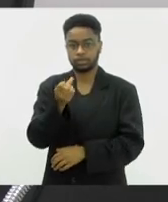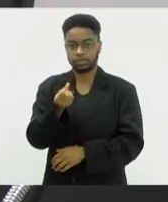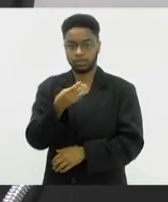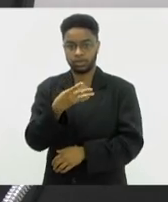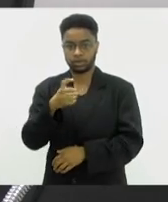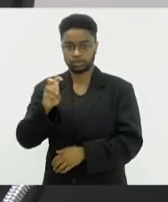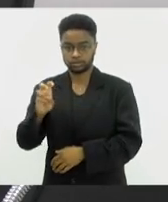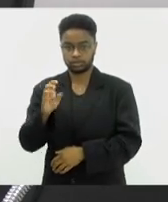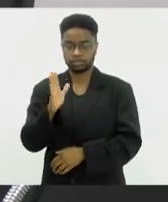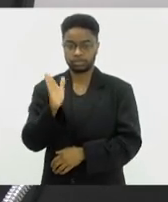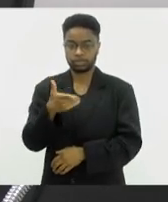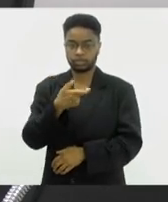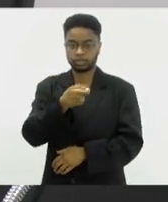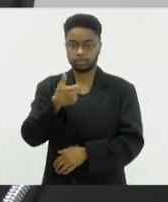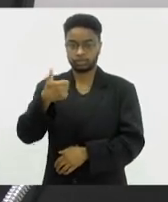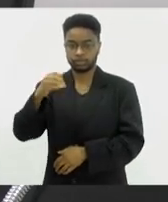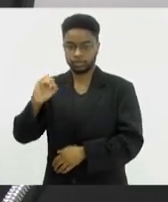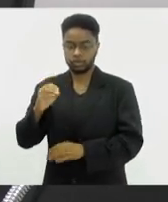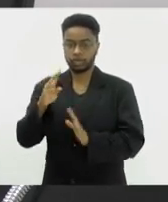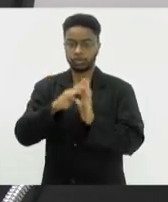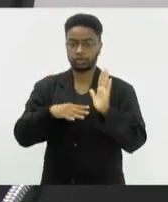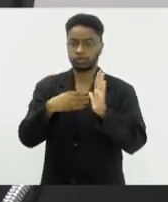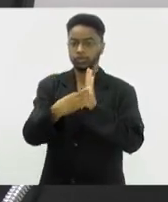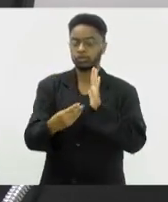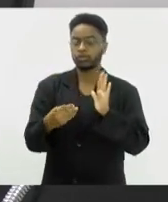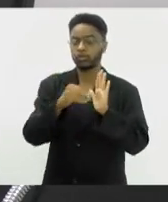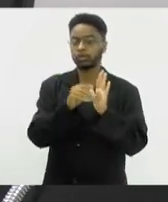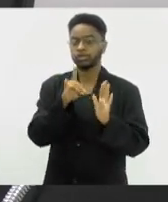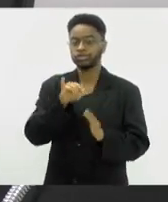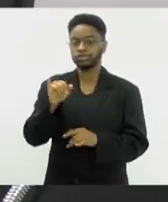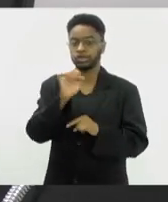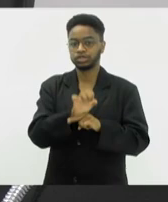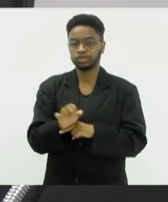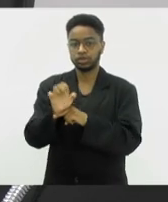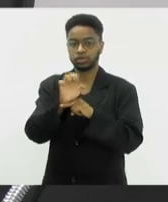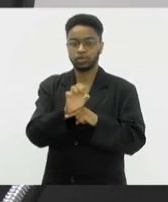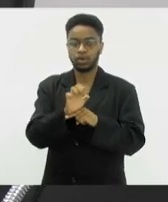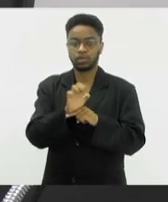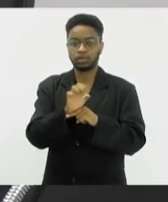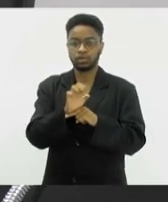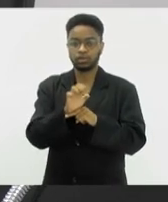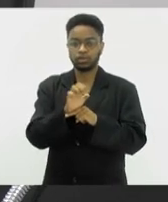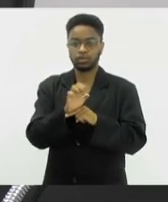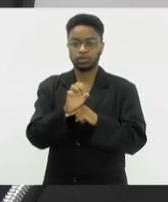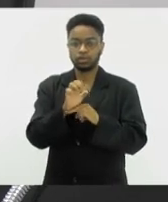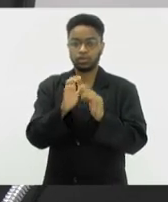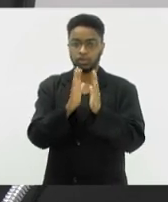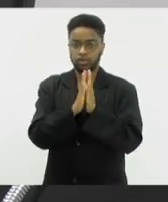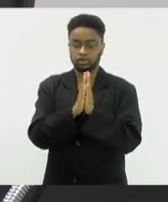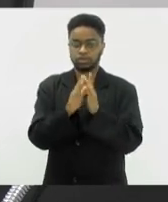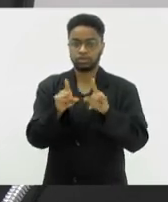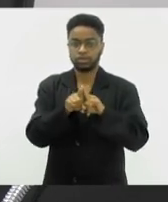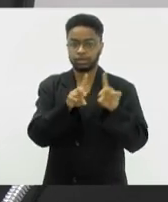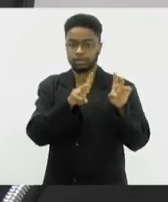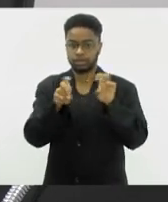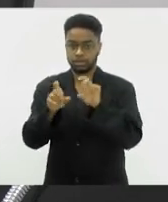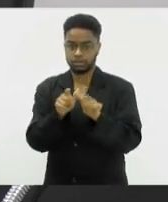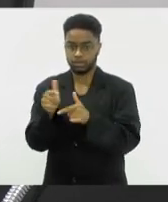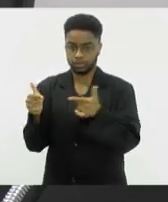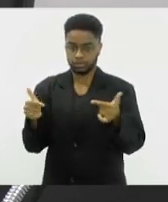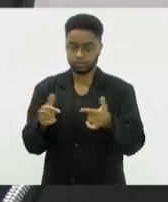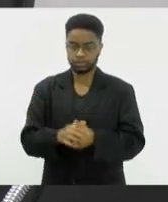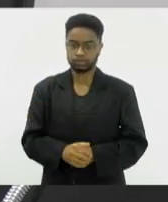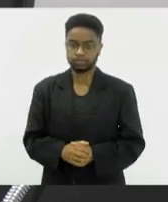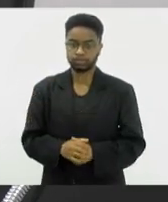no calendário oficial do Estado do Rio de Janeiro o dia estadual de oração e da outras providências.